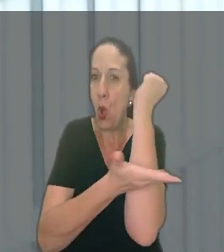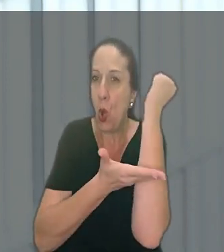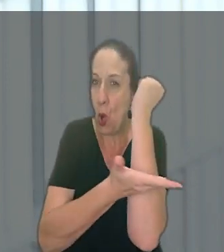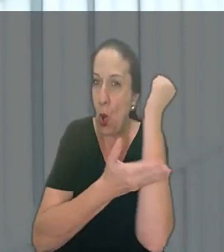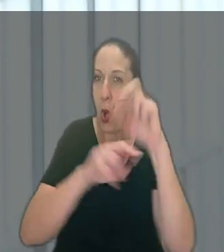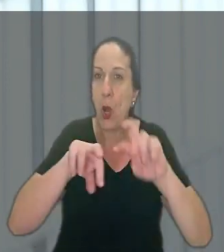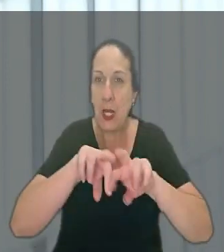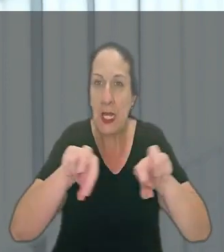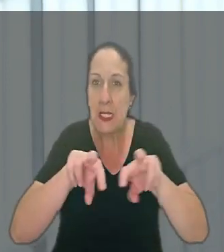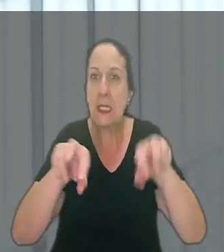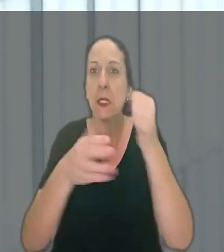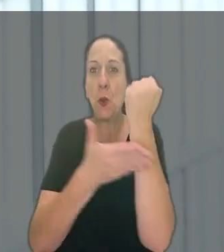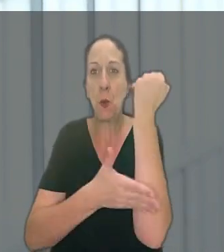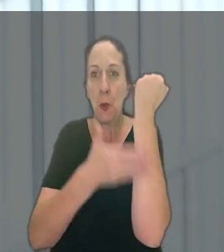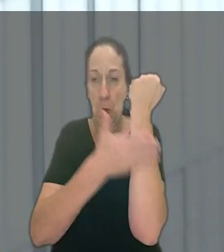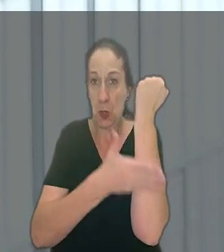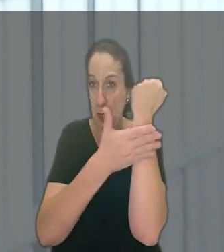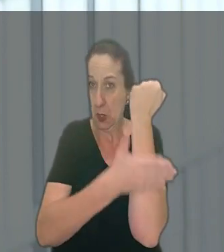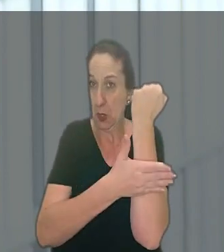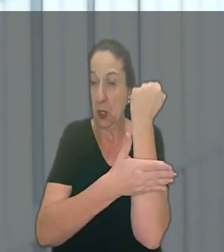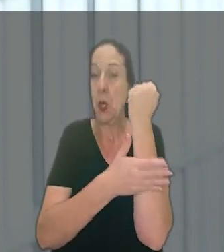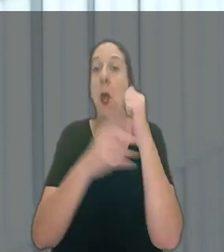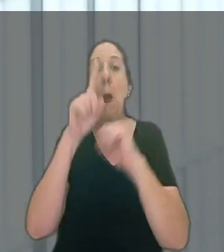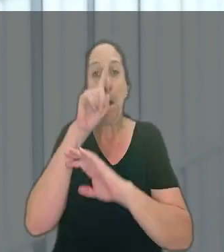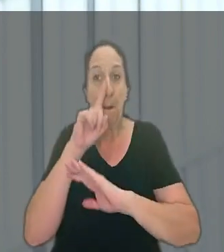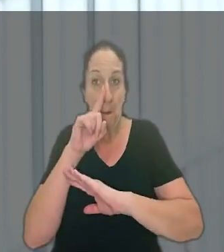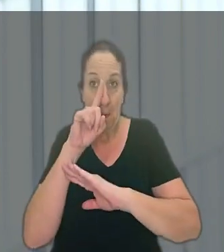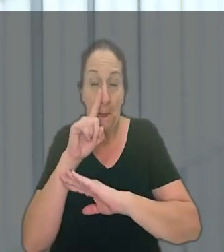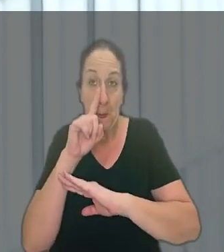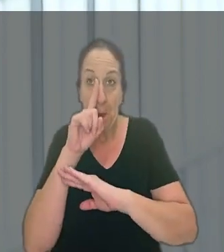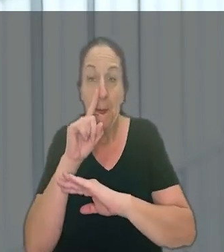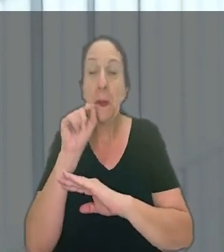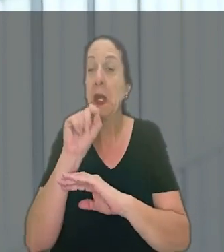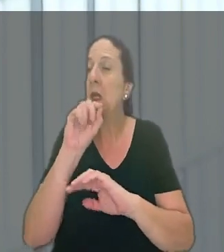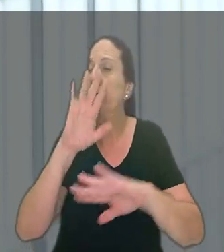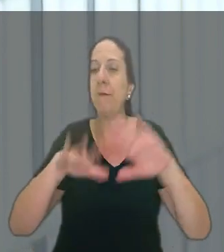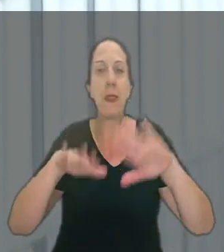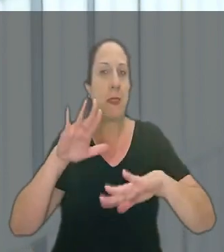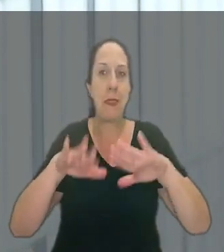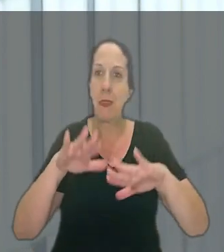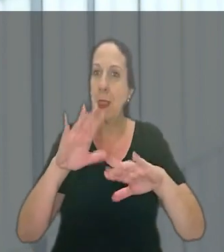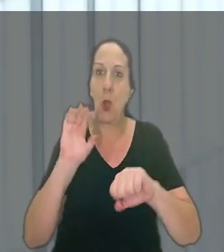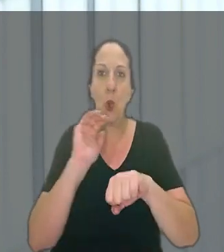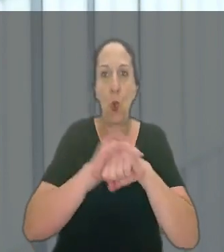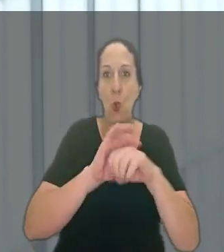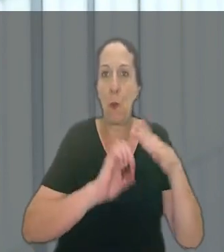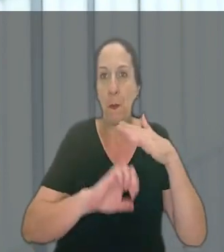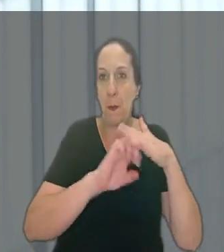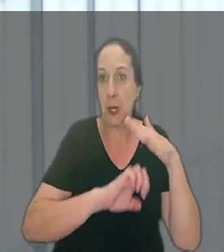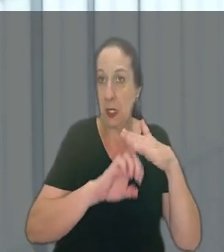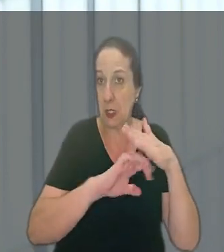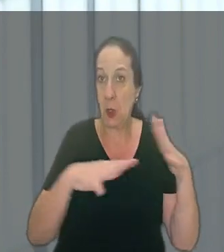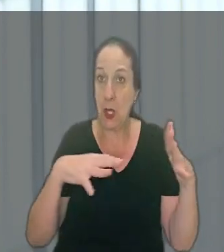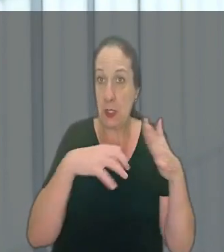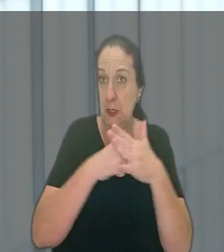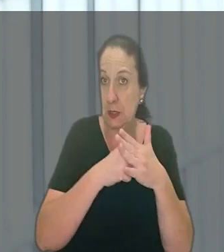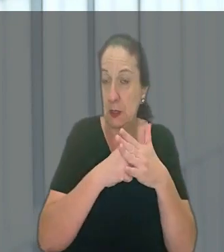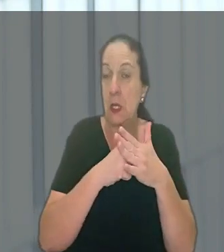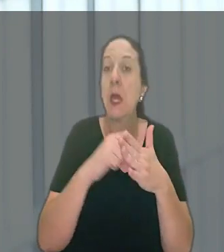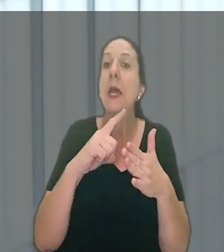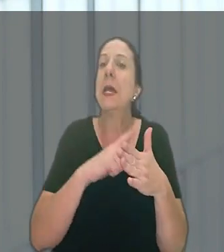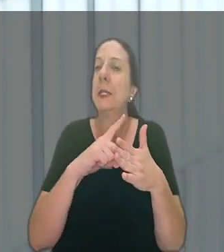e de extração de toras de madeira o colocava em situação de risco e que, independentemente de culpa da empresa no